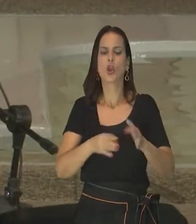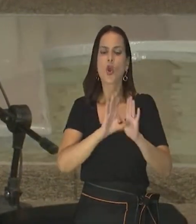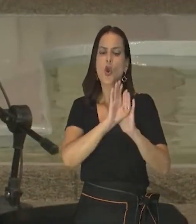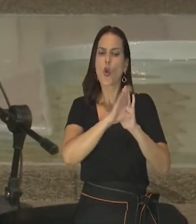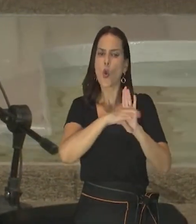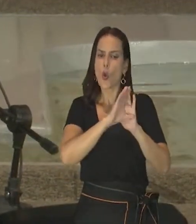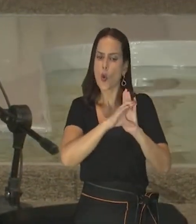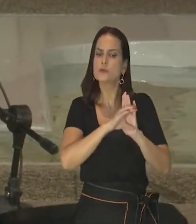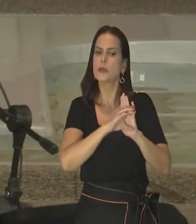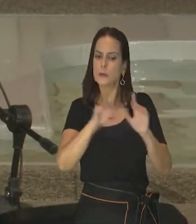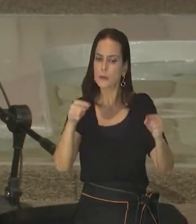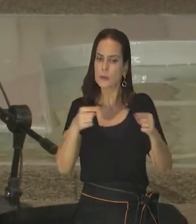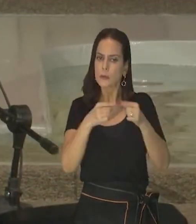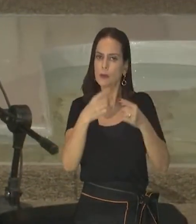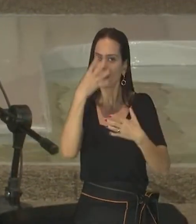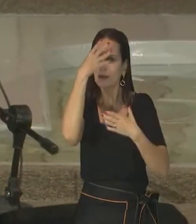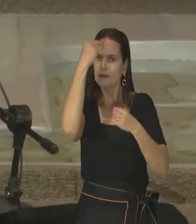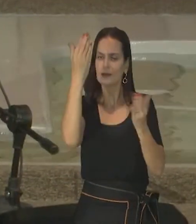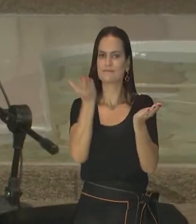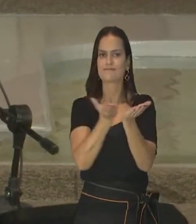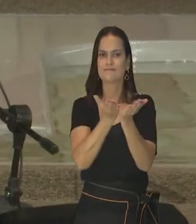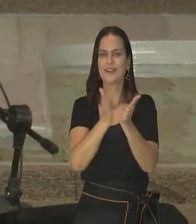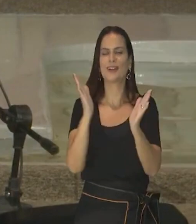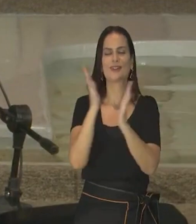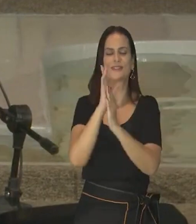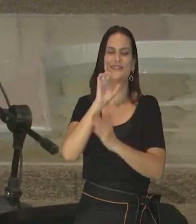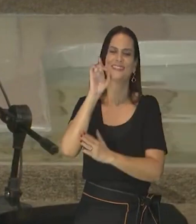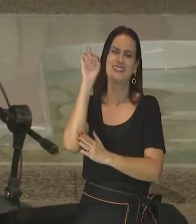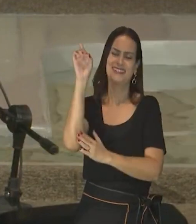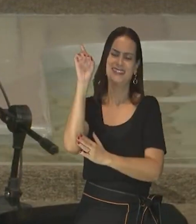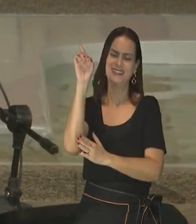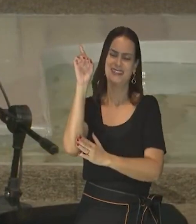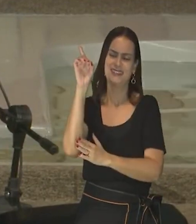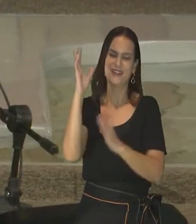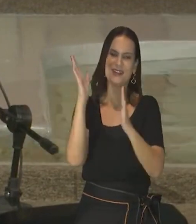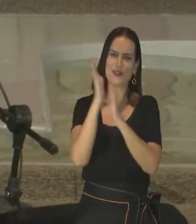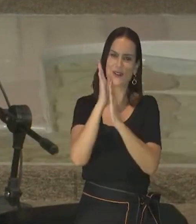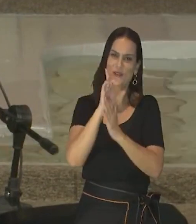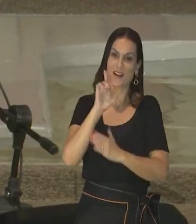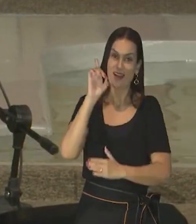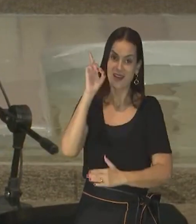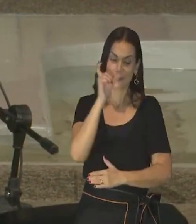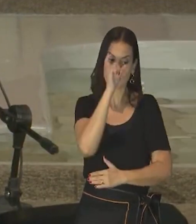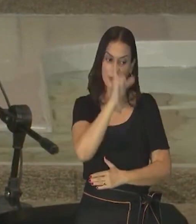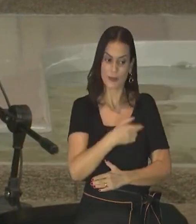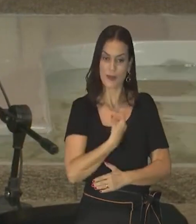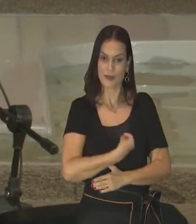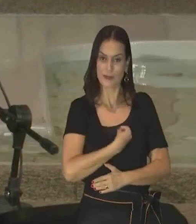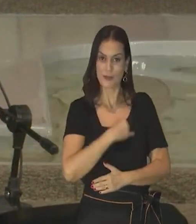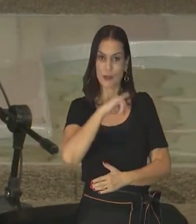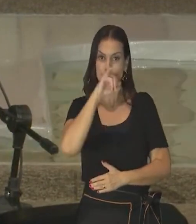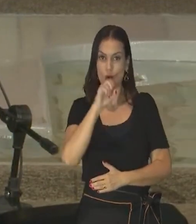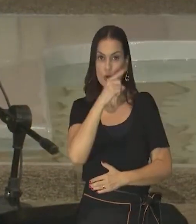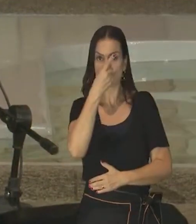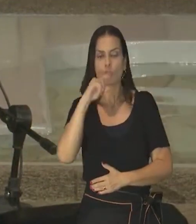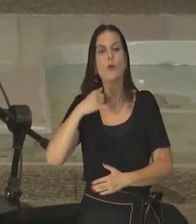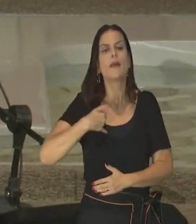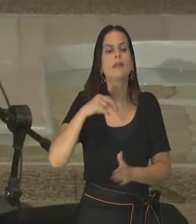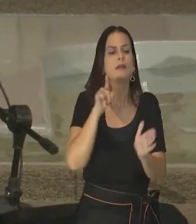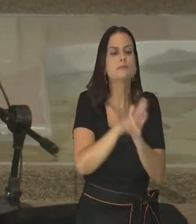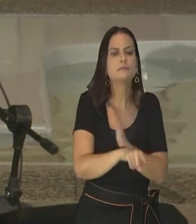respeito da fé cristã, e nós louvamos a Deus por isso. Nós louvamos a Deus pela vida do João Pedro. João Pedro, quantos anos você